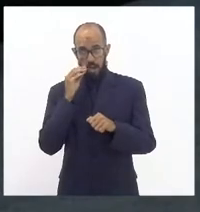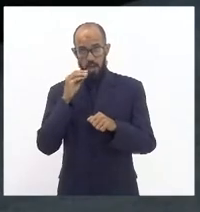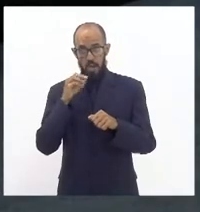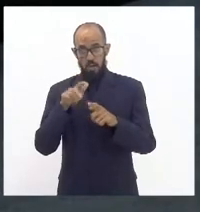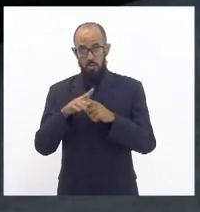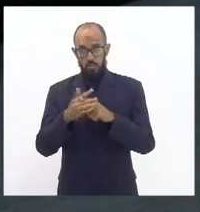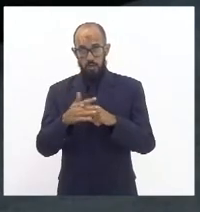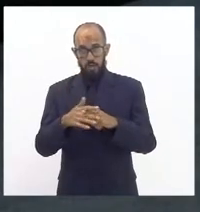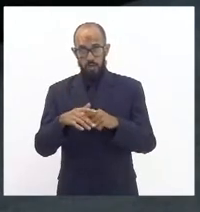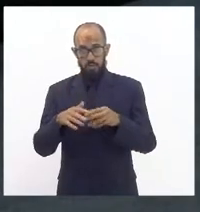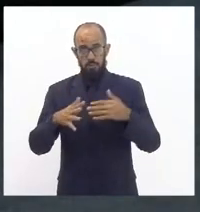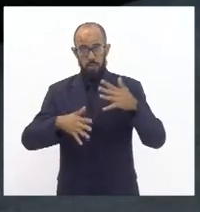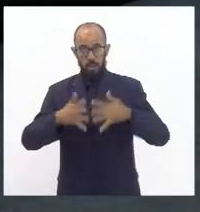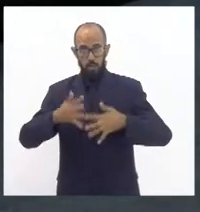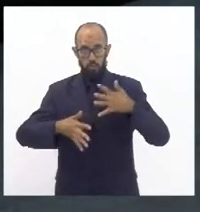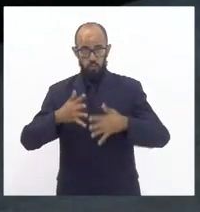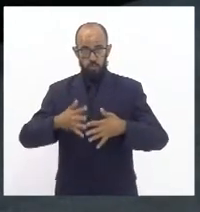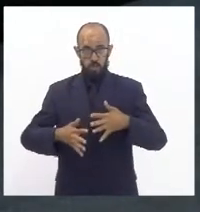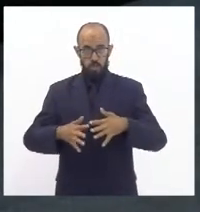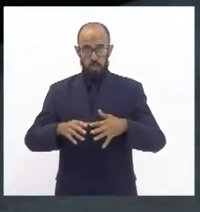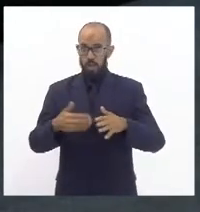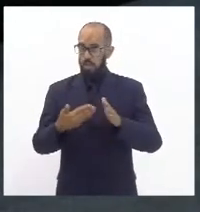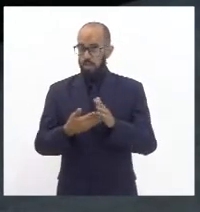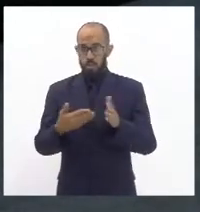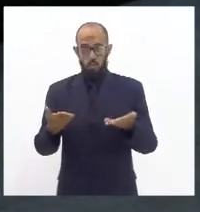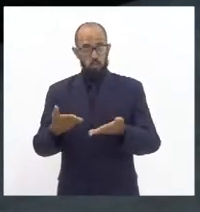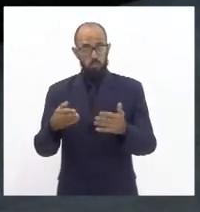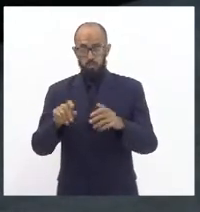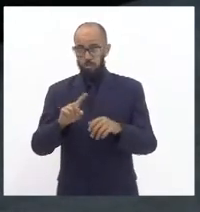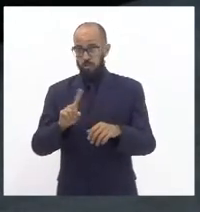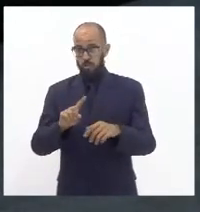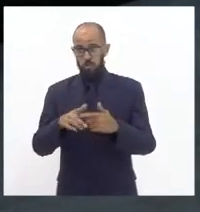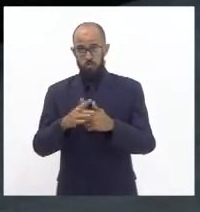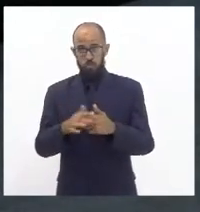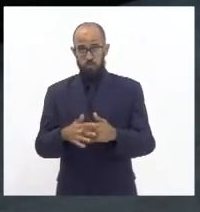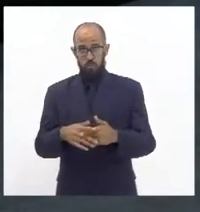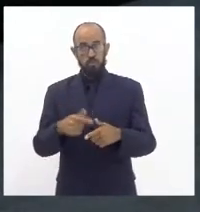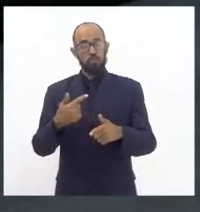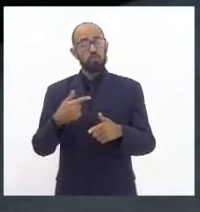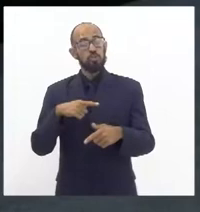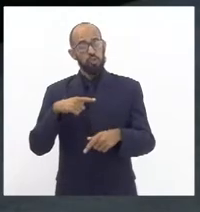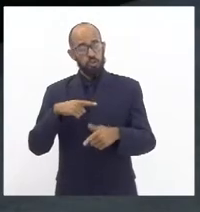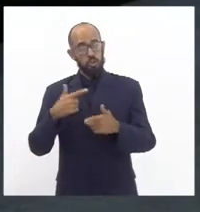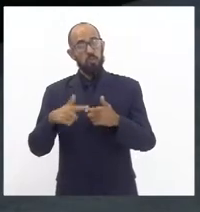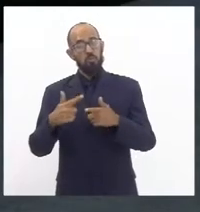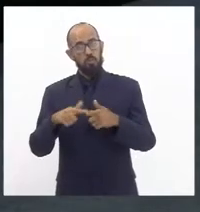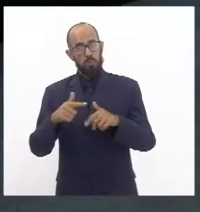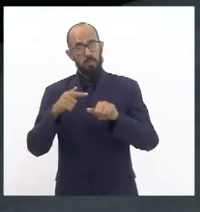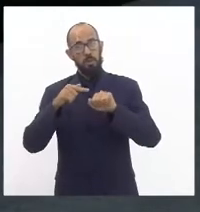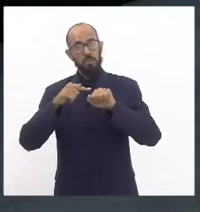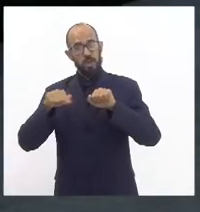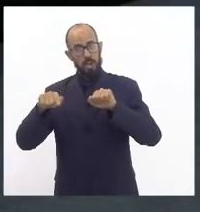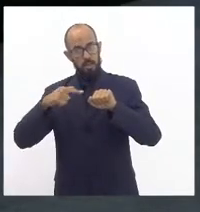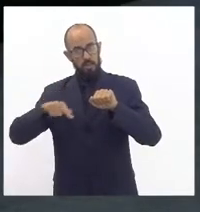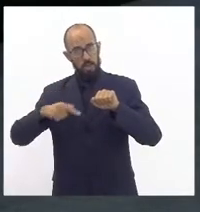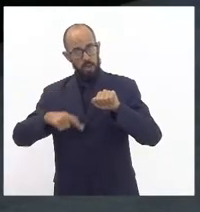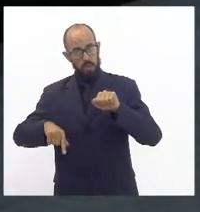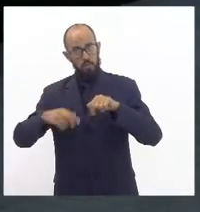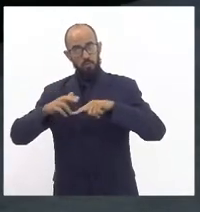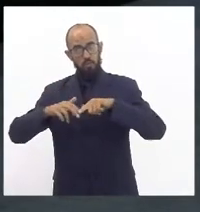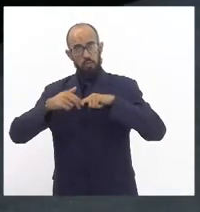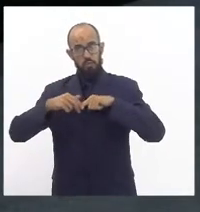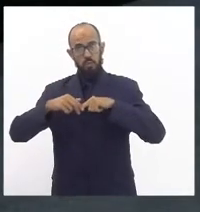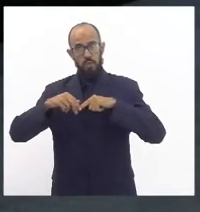hoje não foi desfeito porque tinha um problema de calendário que a gente alertou e por isso era importante adiar a reforma do ensino